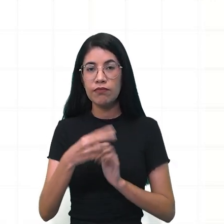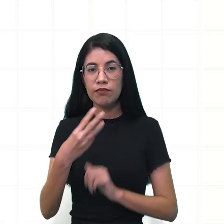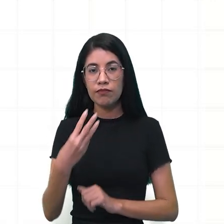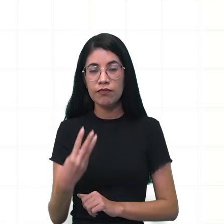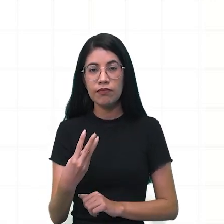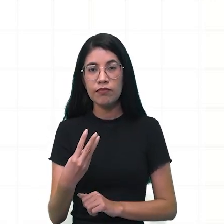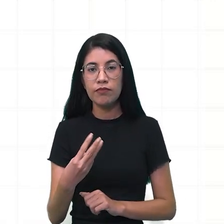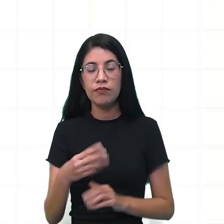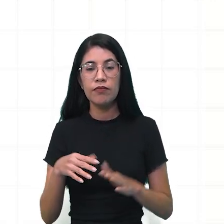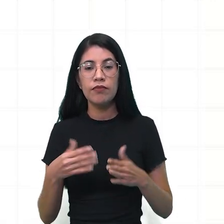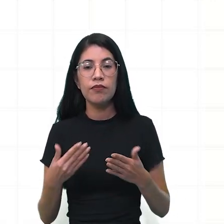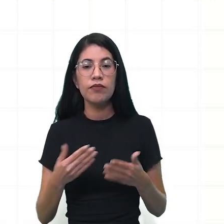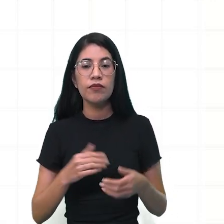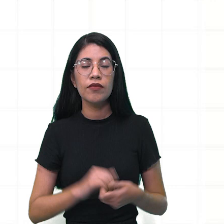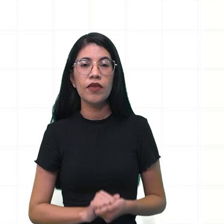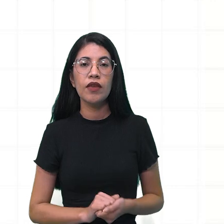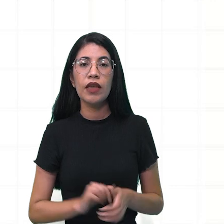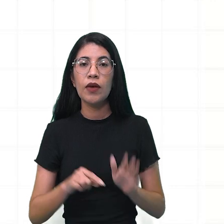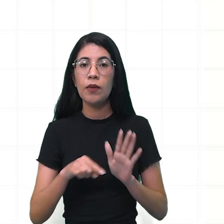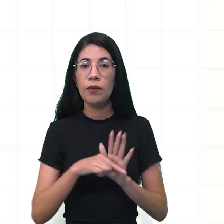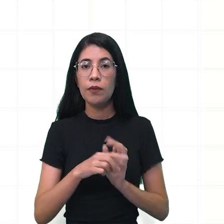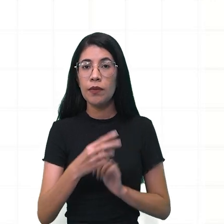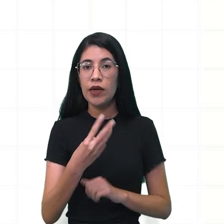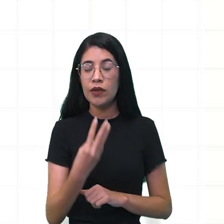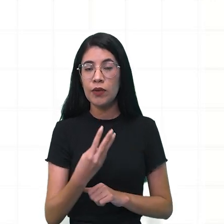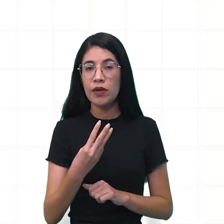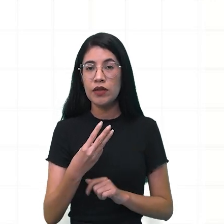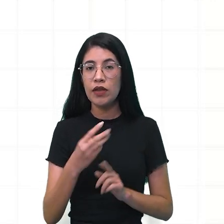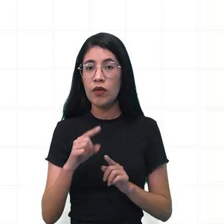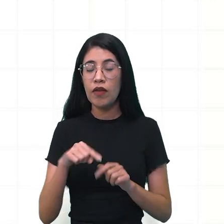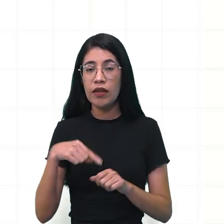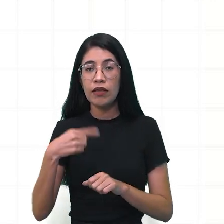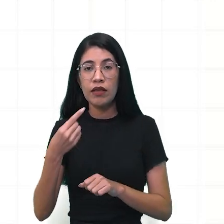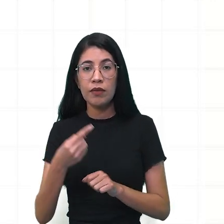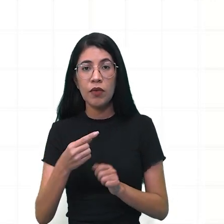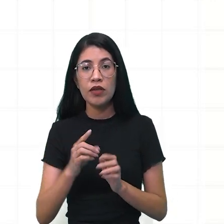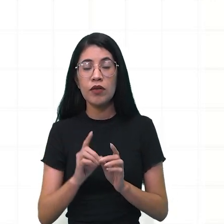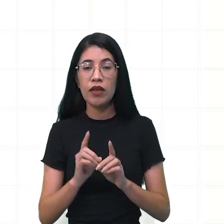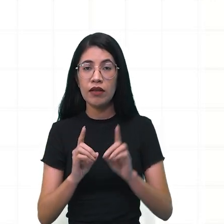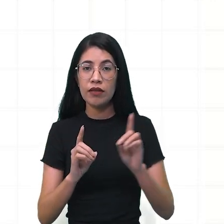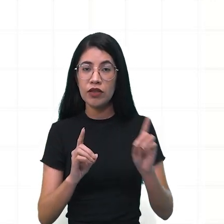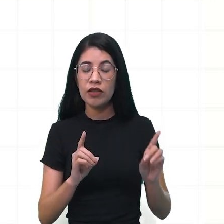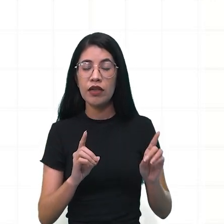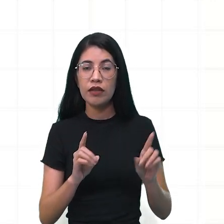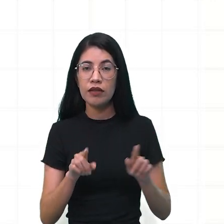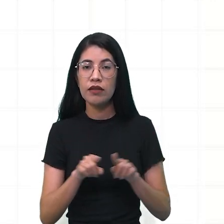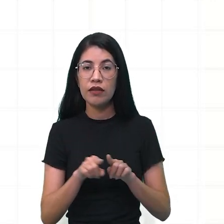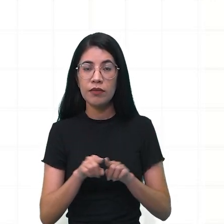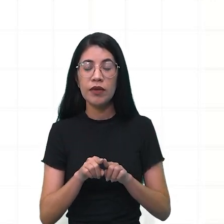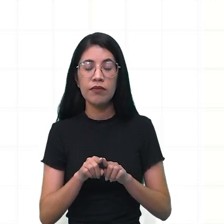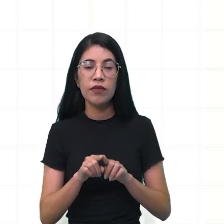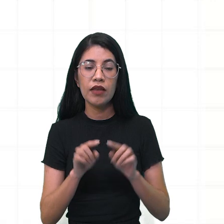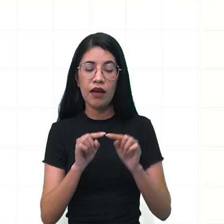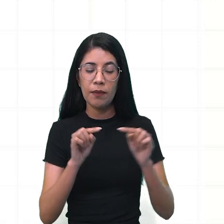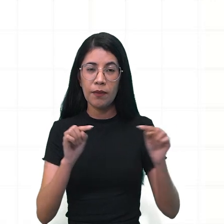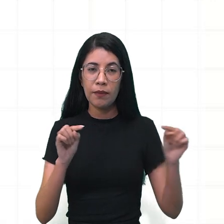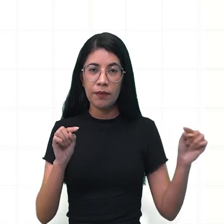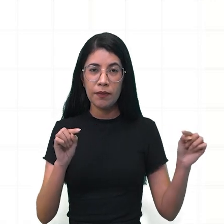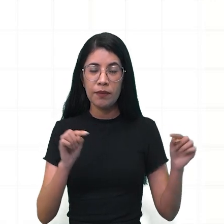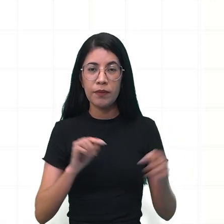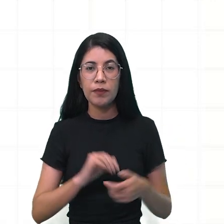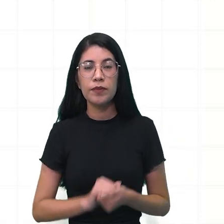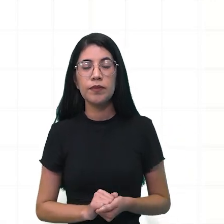de menos 3? Vai ser o menos 2, porque é o que vem depois, é o que está à direita dele na reta numérica. Tá